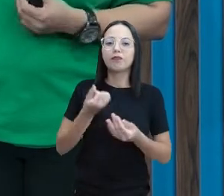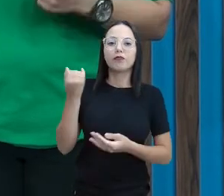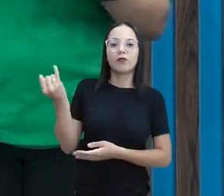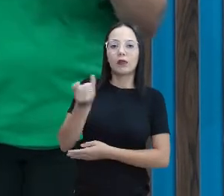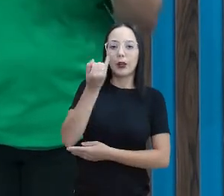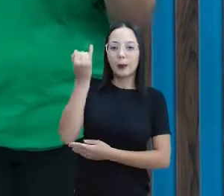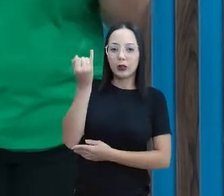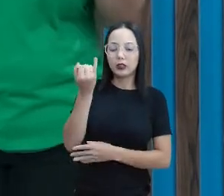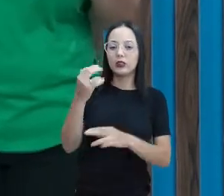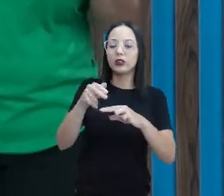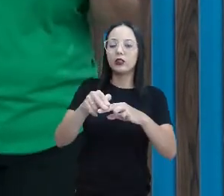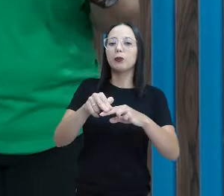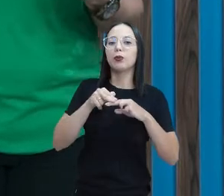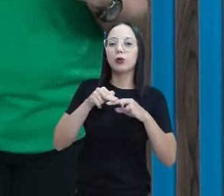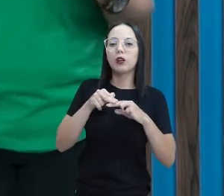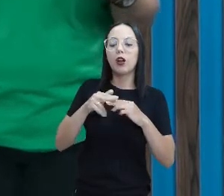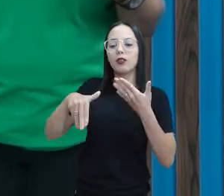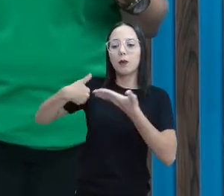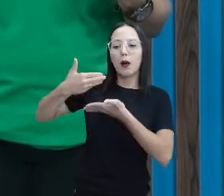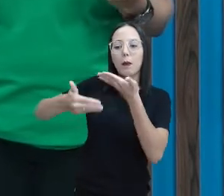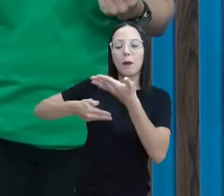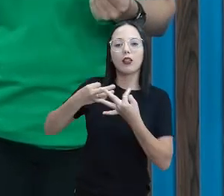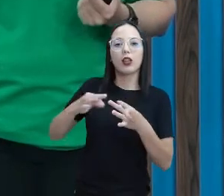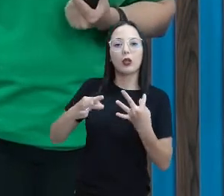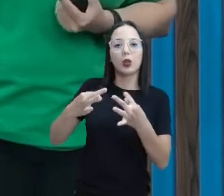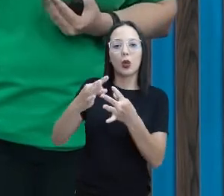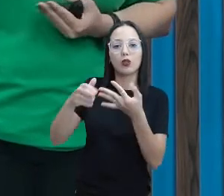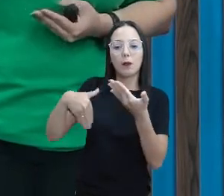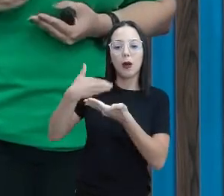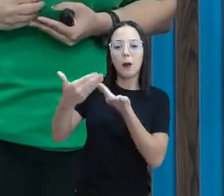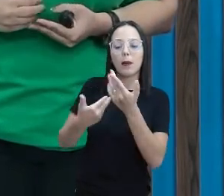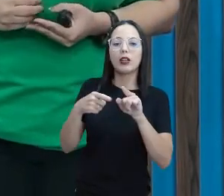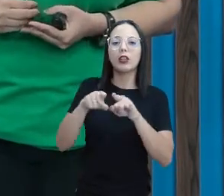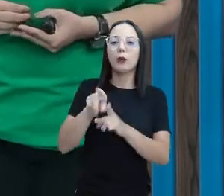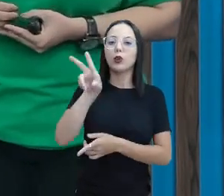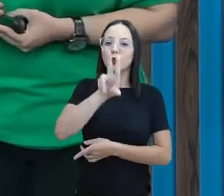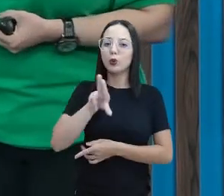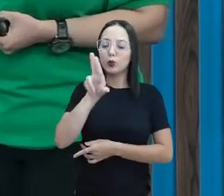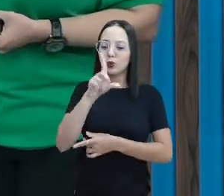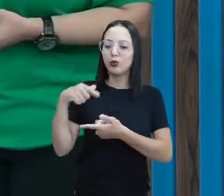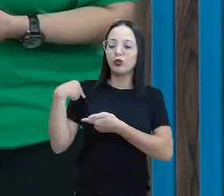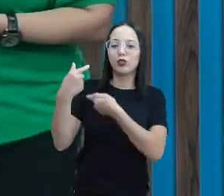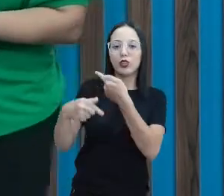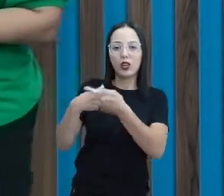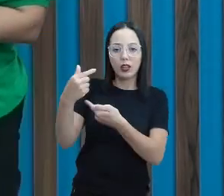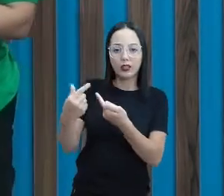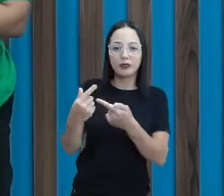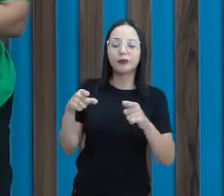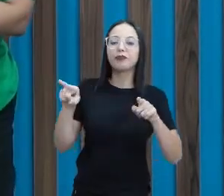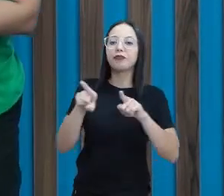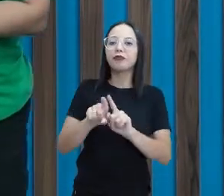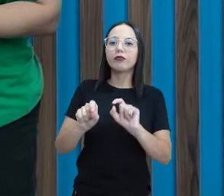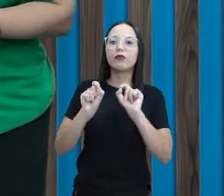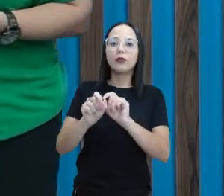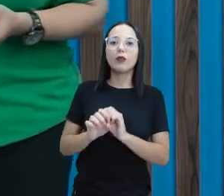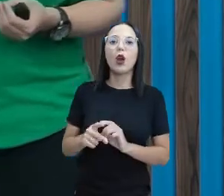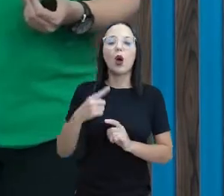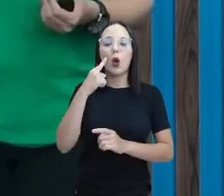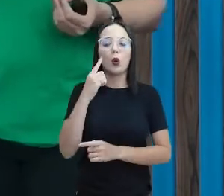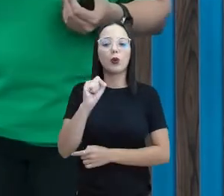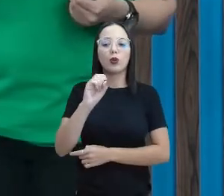importante, né, por conta dessa evolução tecnológica e do uso da engenharia genética. E também, ó, soja e